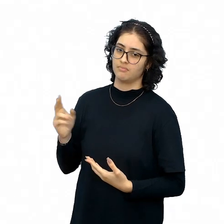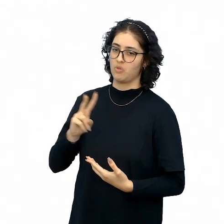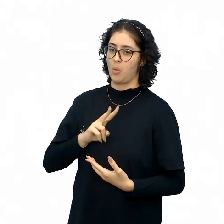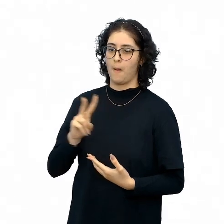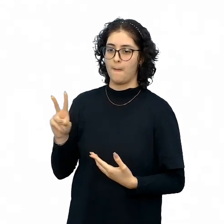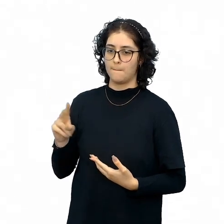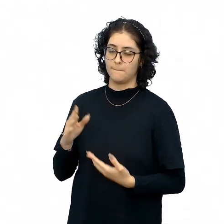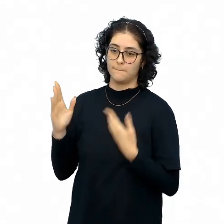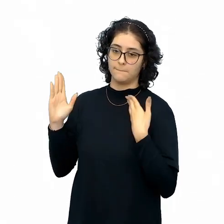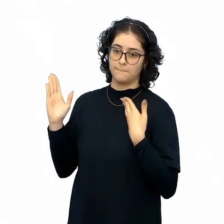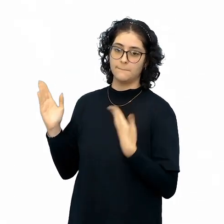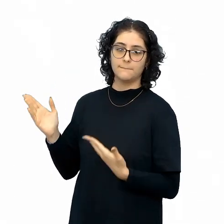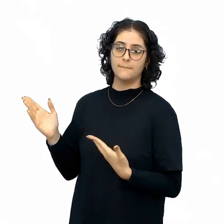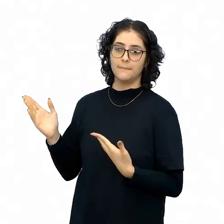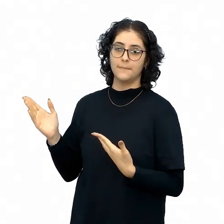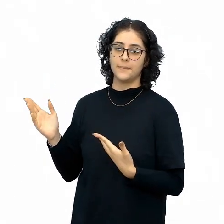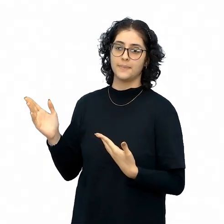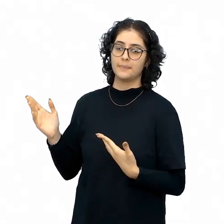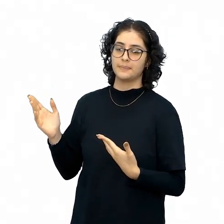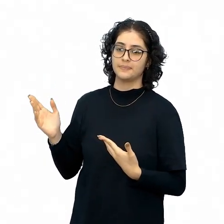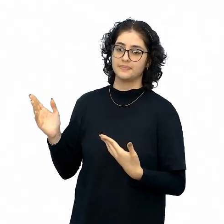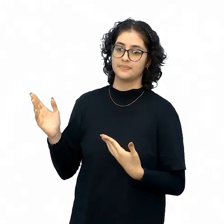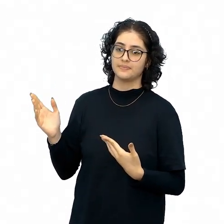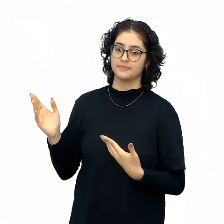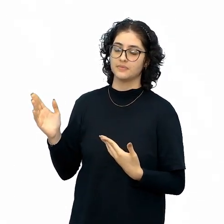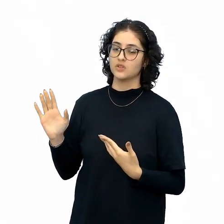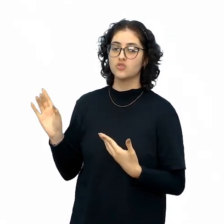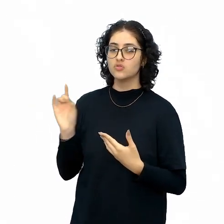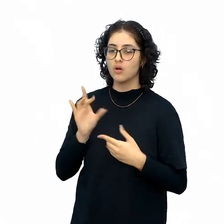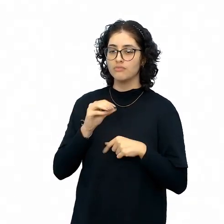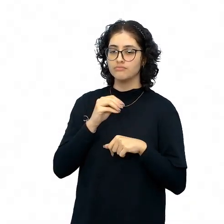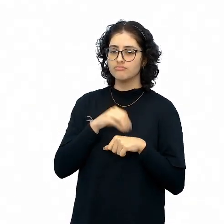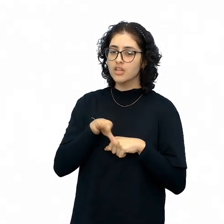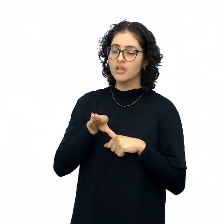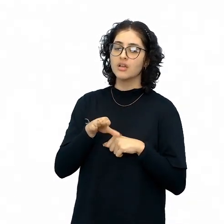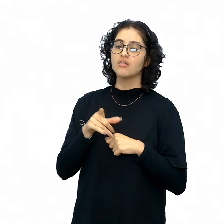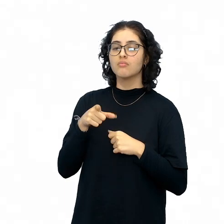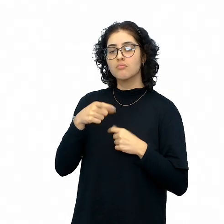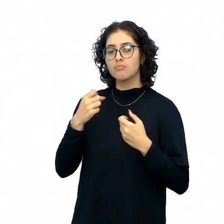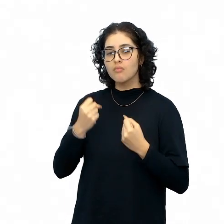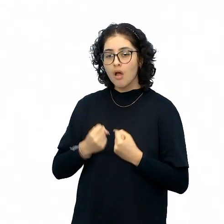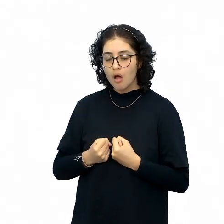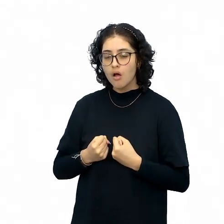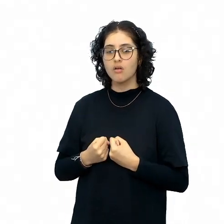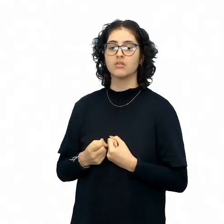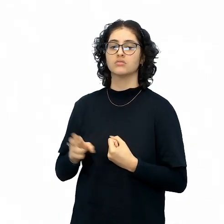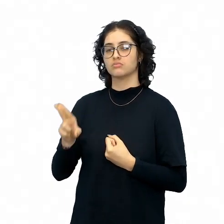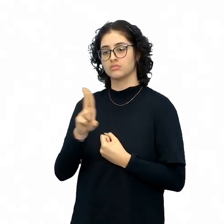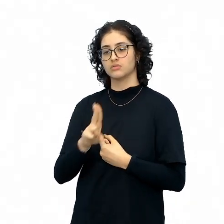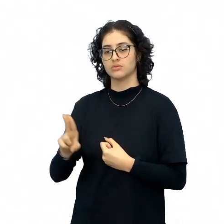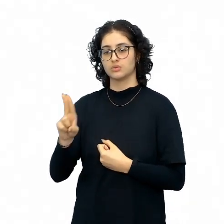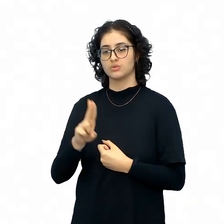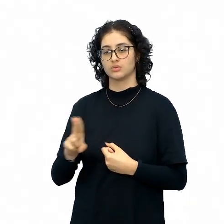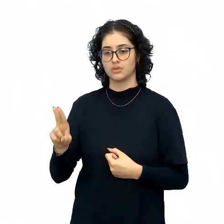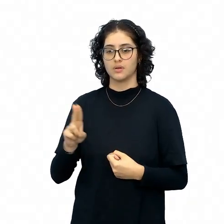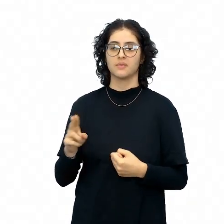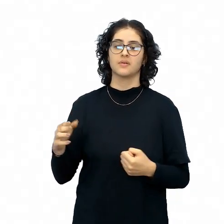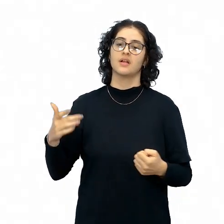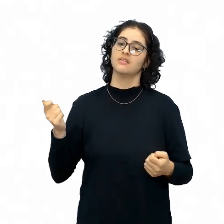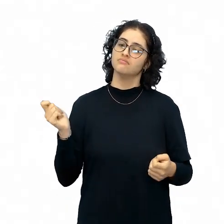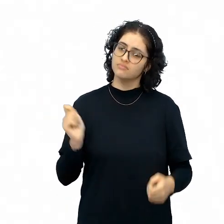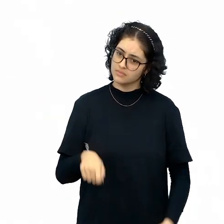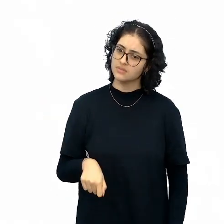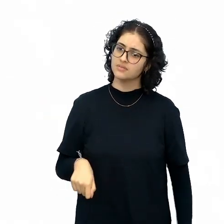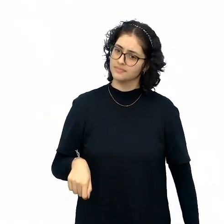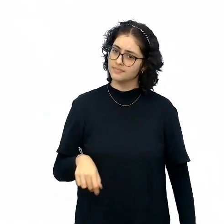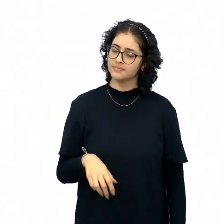change.org e o Avaz. São apenas sugestões de plataformas que poderão ser utilizadas para a